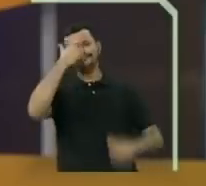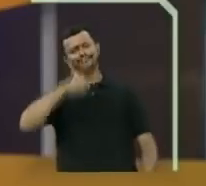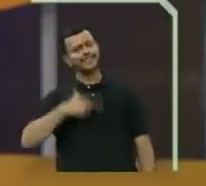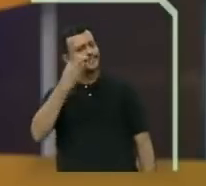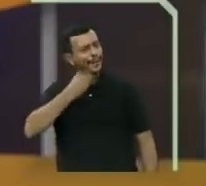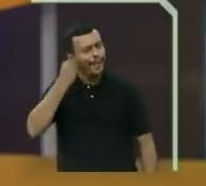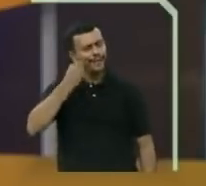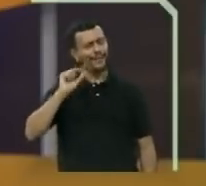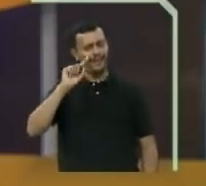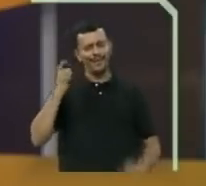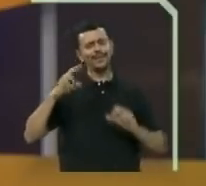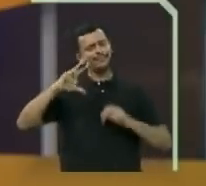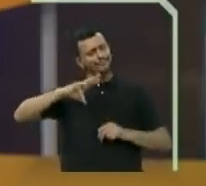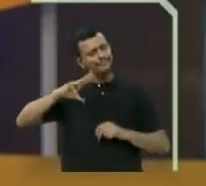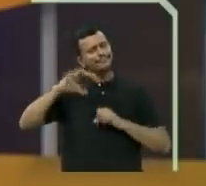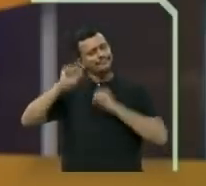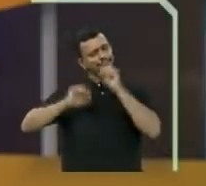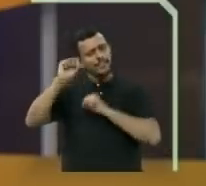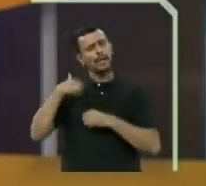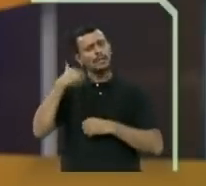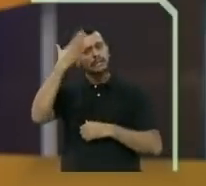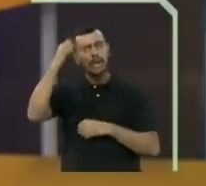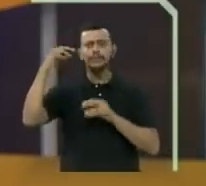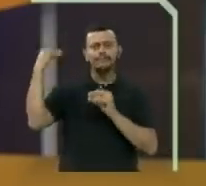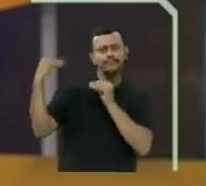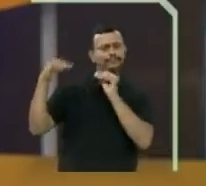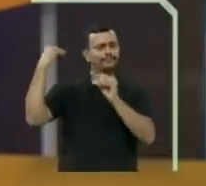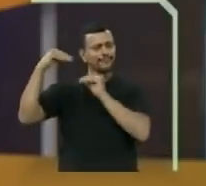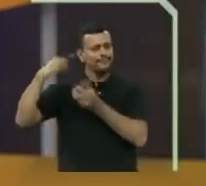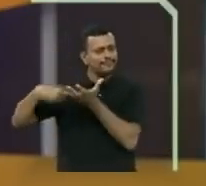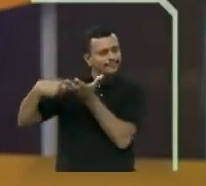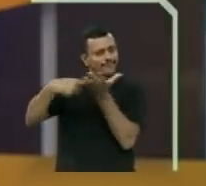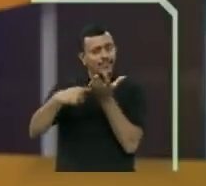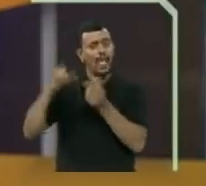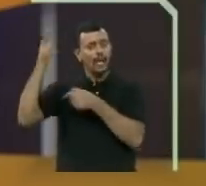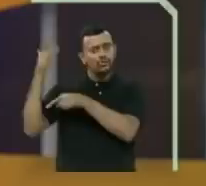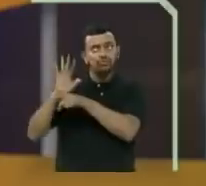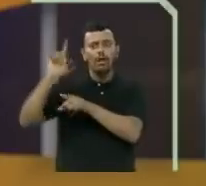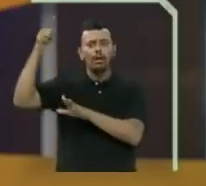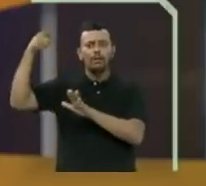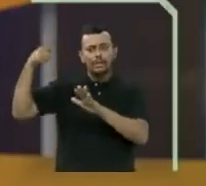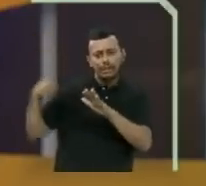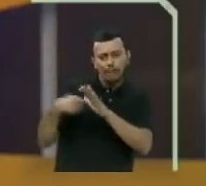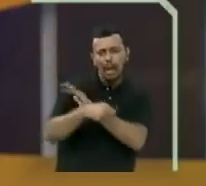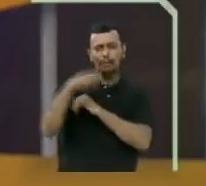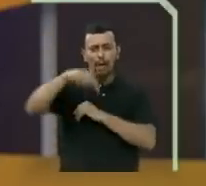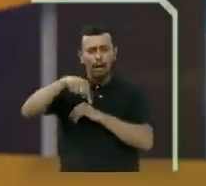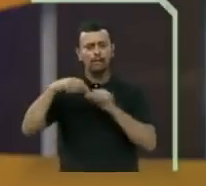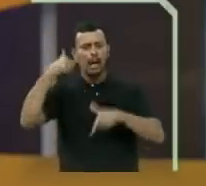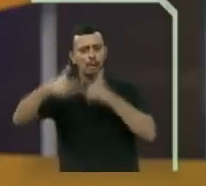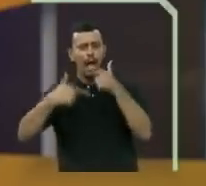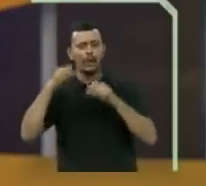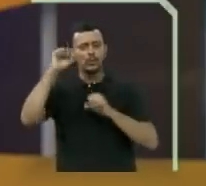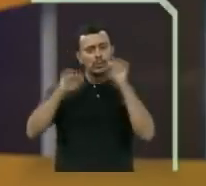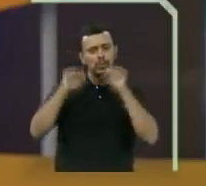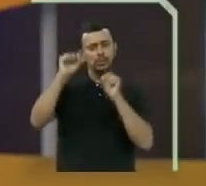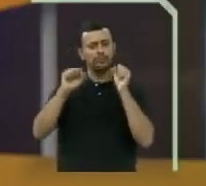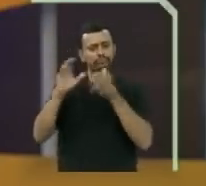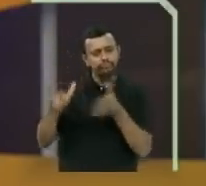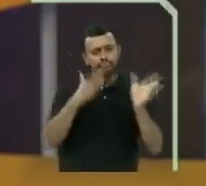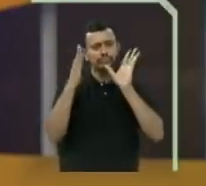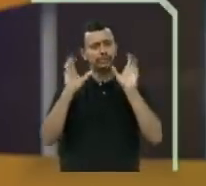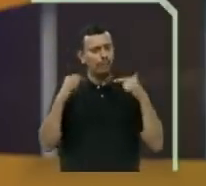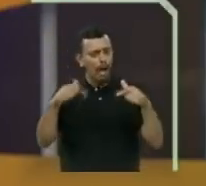buscar e convencer investidores internacionais para investirem aqui no setor de agronegócio, na indústria, no setor de comércio, no setor de